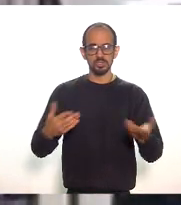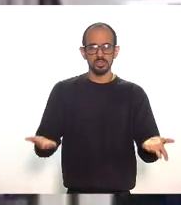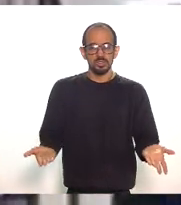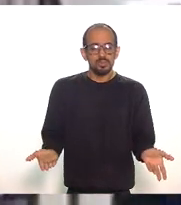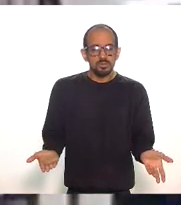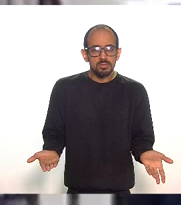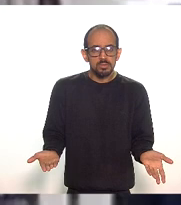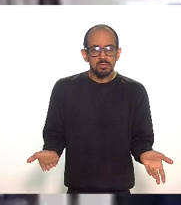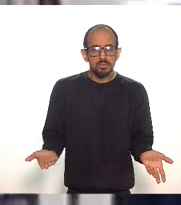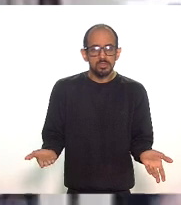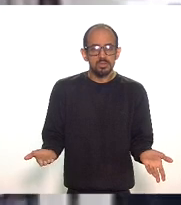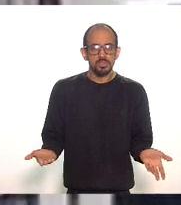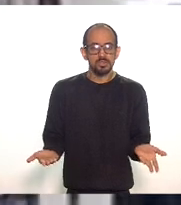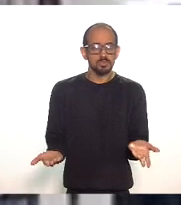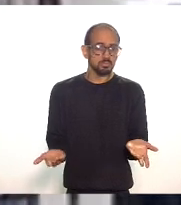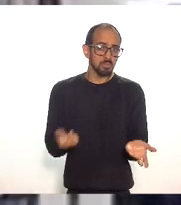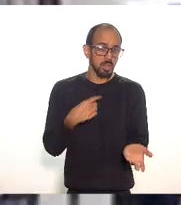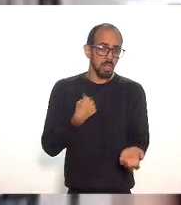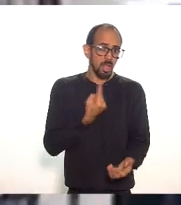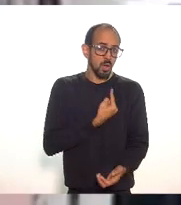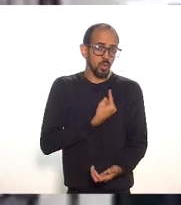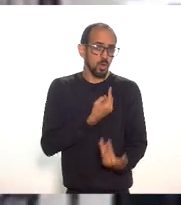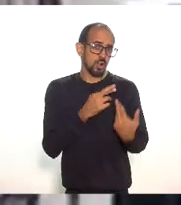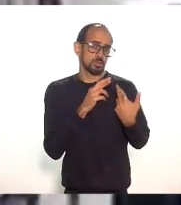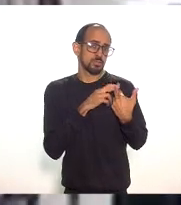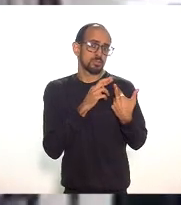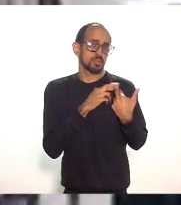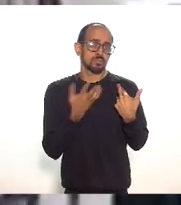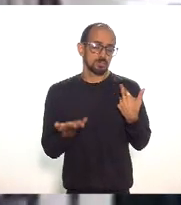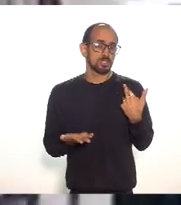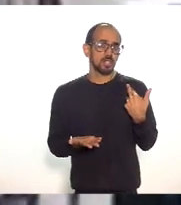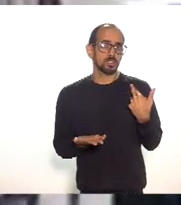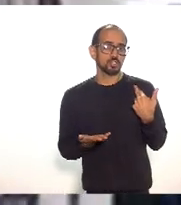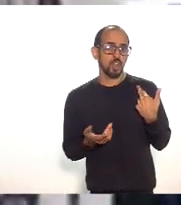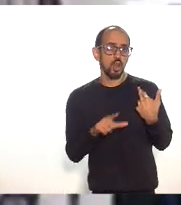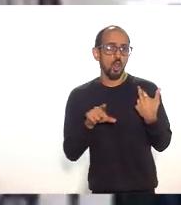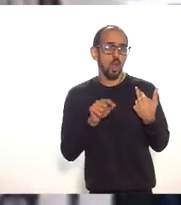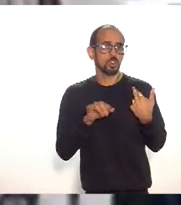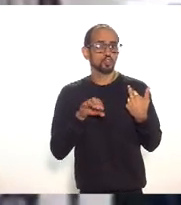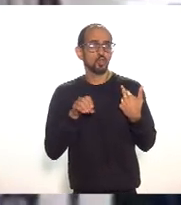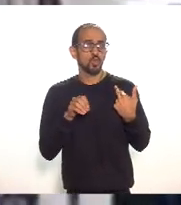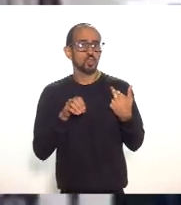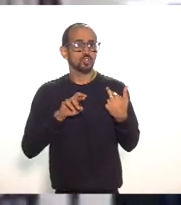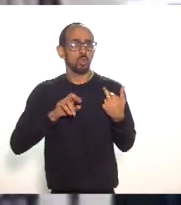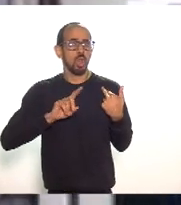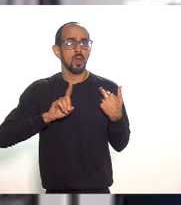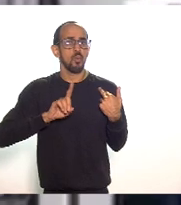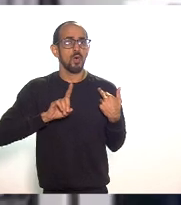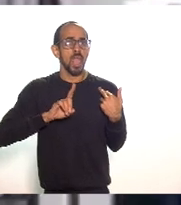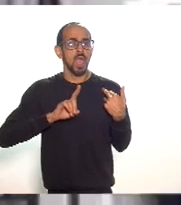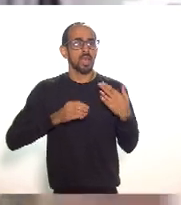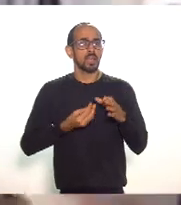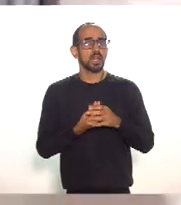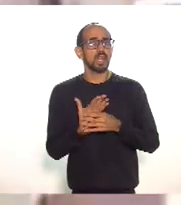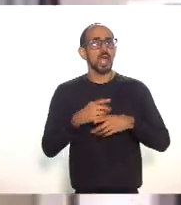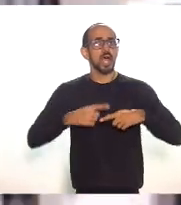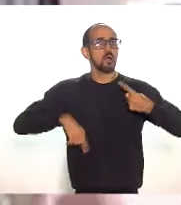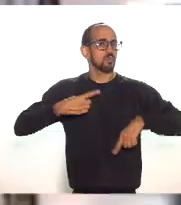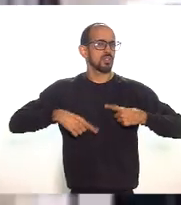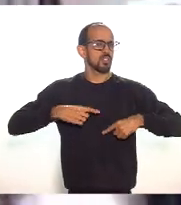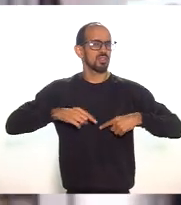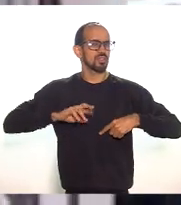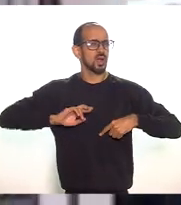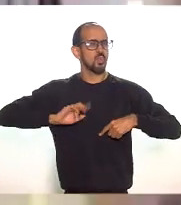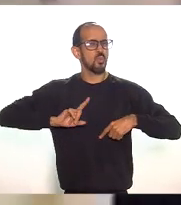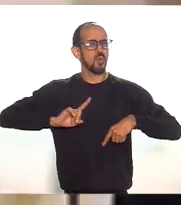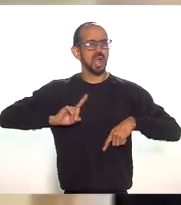exatamente porque isso é o nosso dever. E aí, é claro, isso não é politizar. Eles